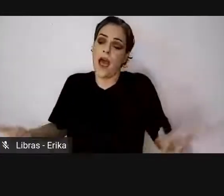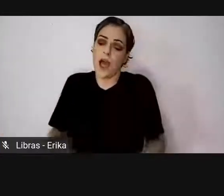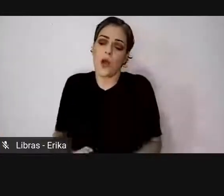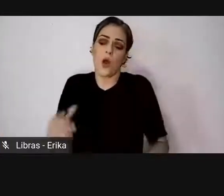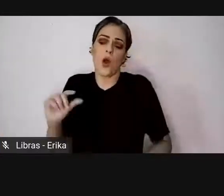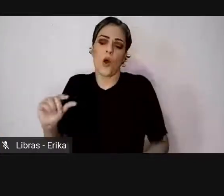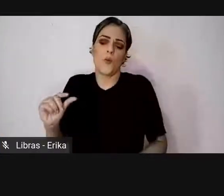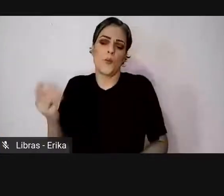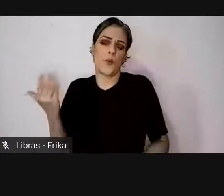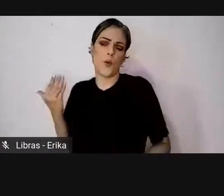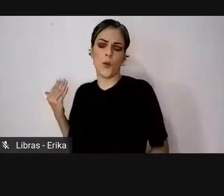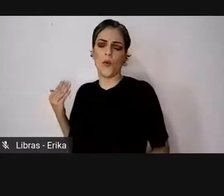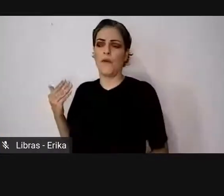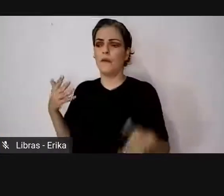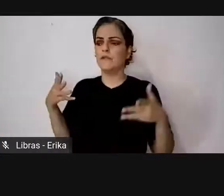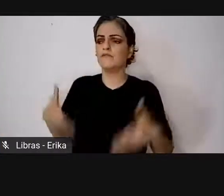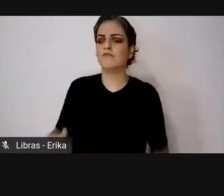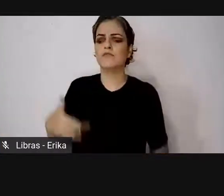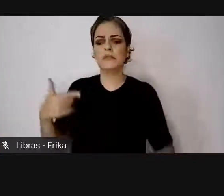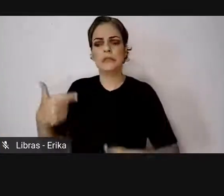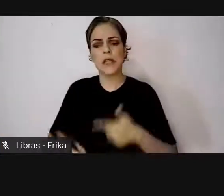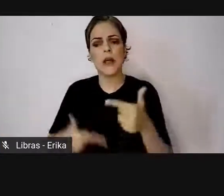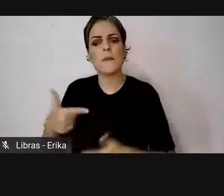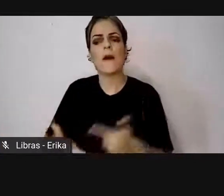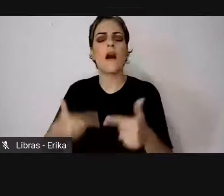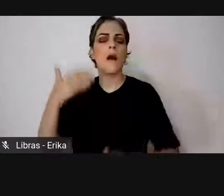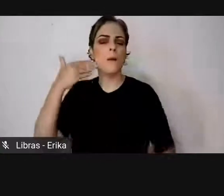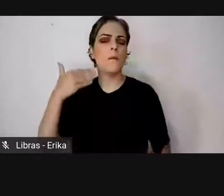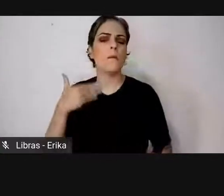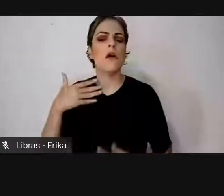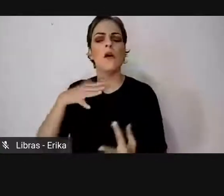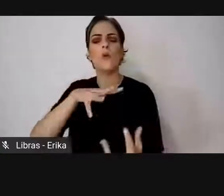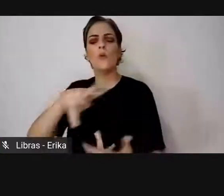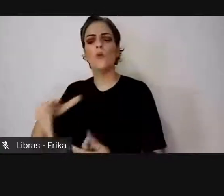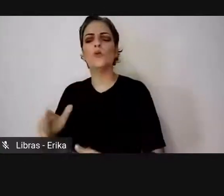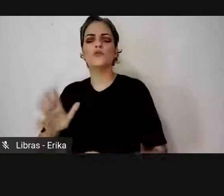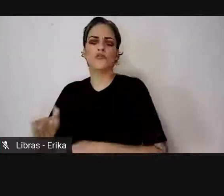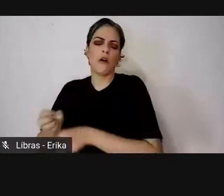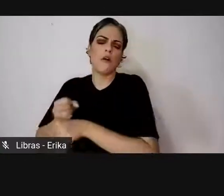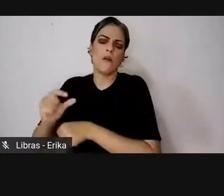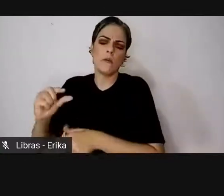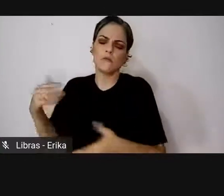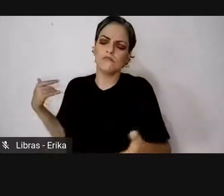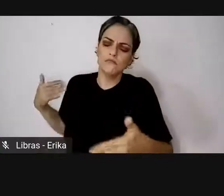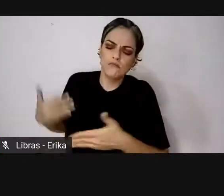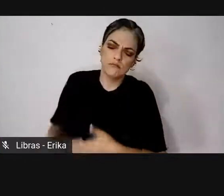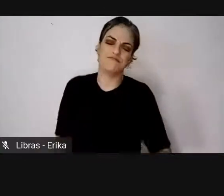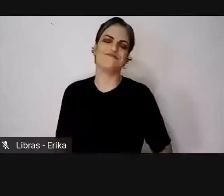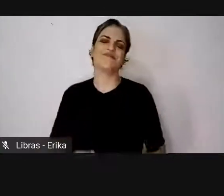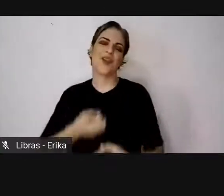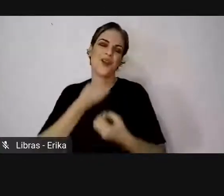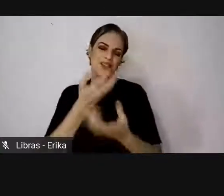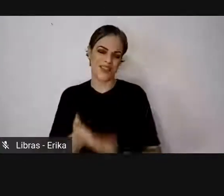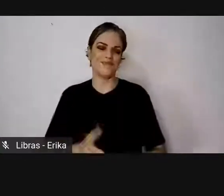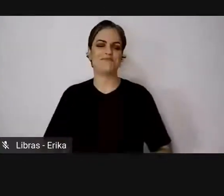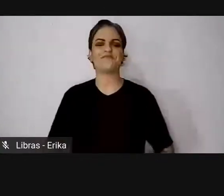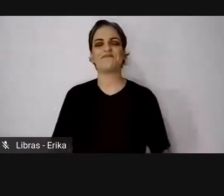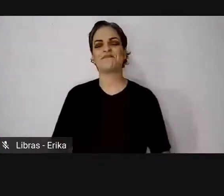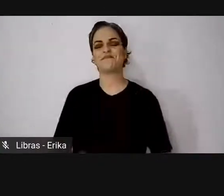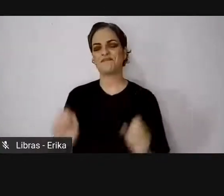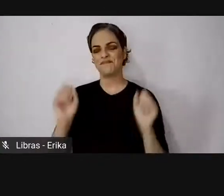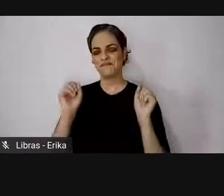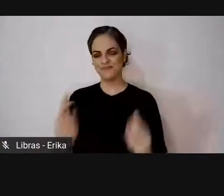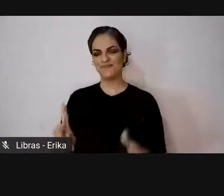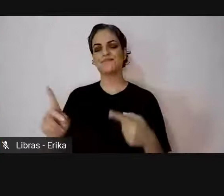pouco do que eu faço no banco, do que eu tenho feito nesses últimos anos. Bom, então, inicialmente, um pouquinho da minha formação,